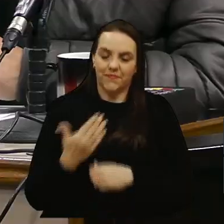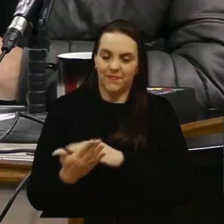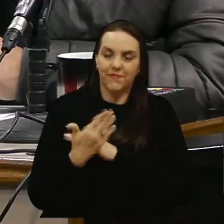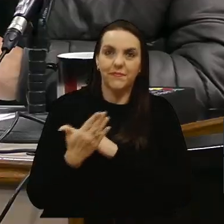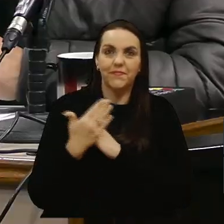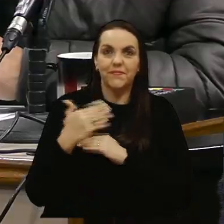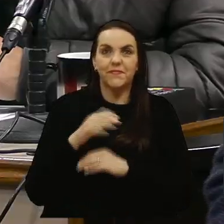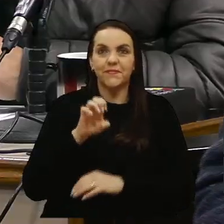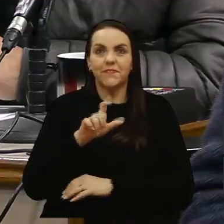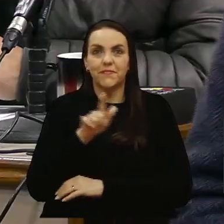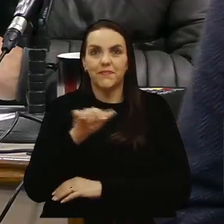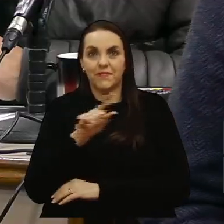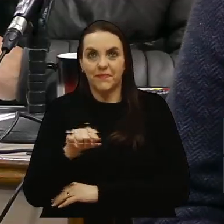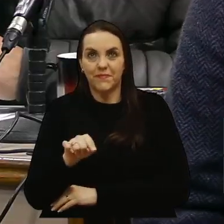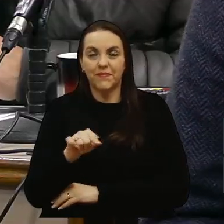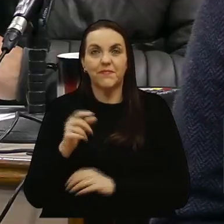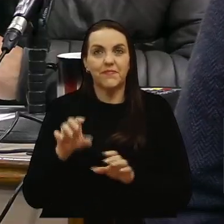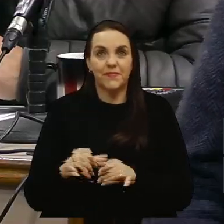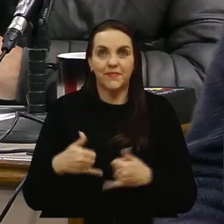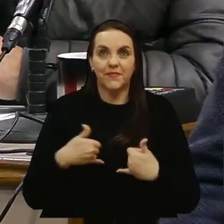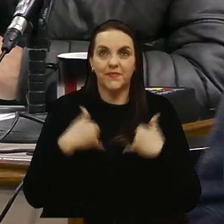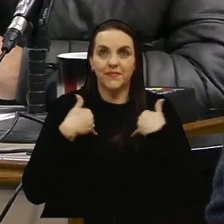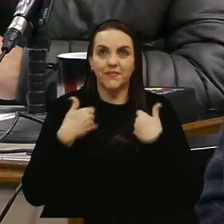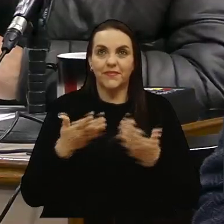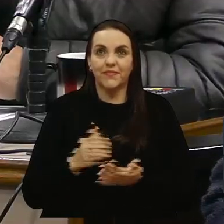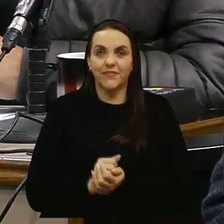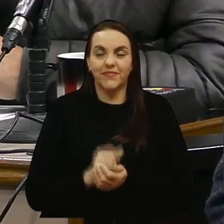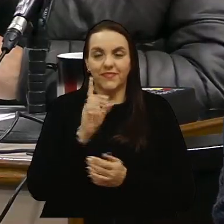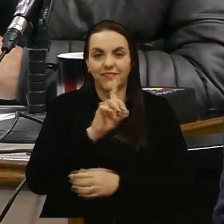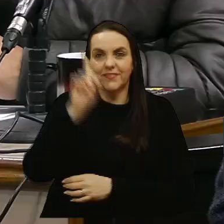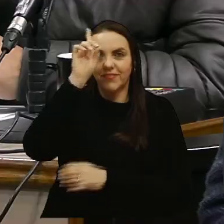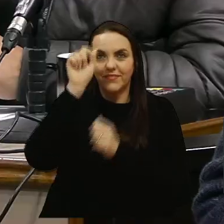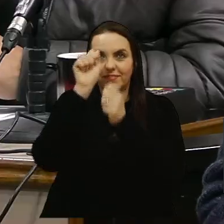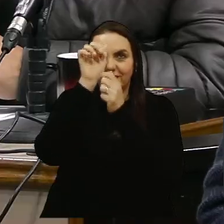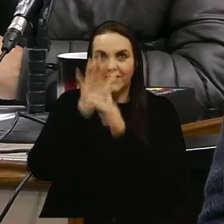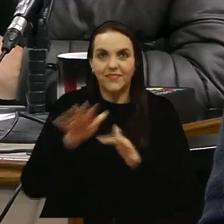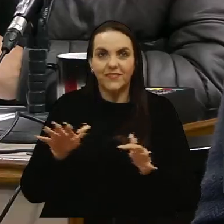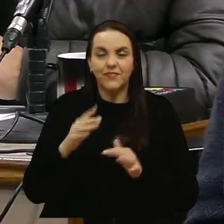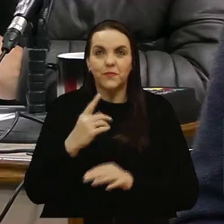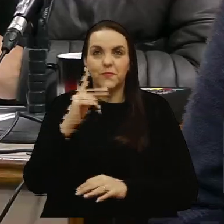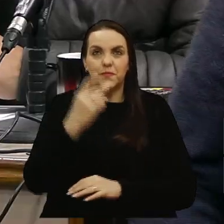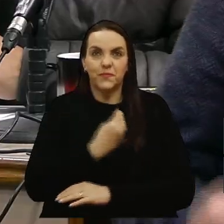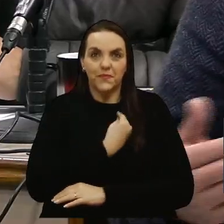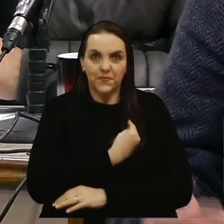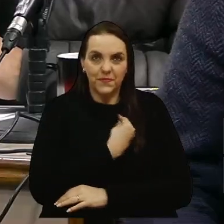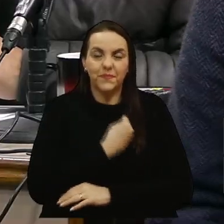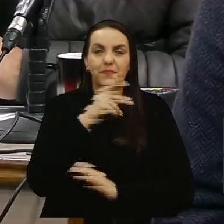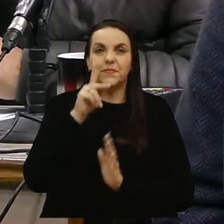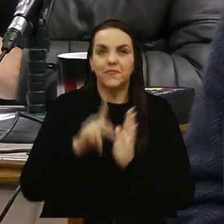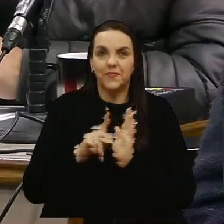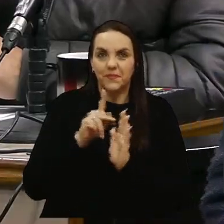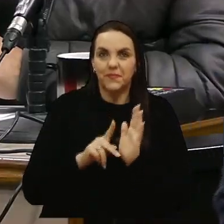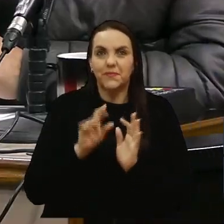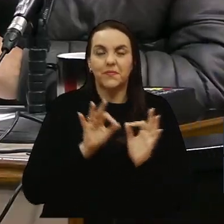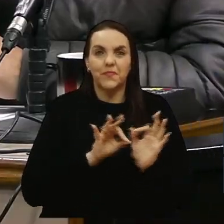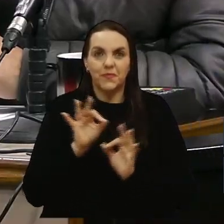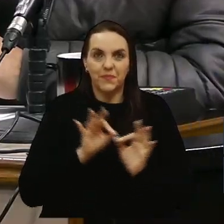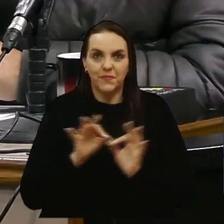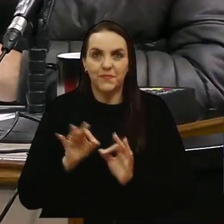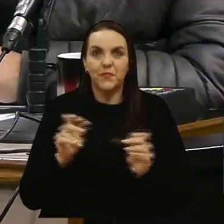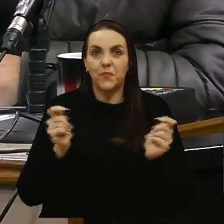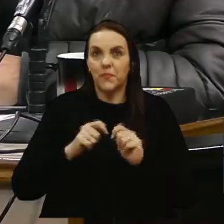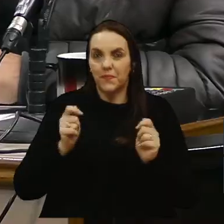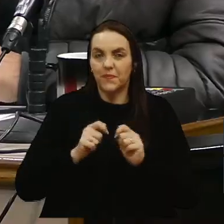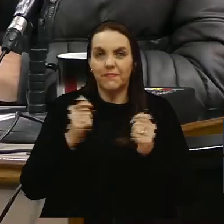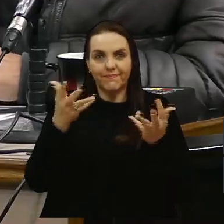completou aniversário no dia de sábado. Que Deus abençoe a sua vida, a sua família, seus projetos e que possamos fazer um